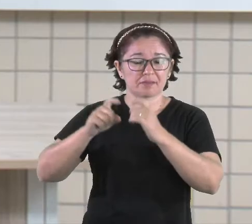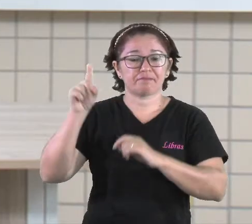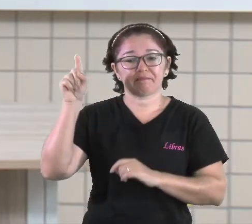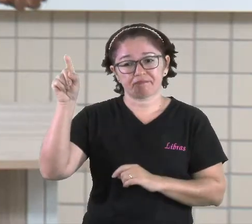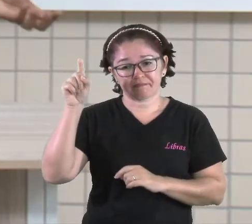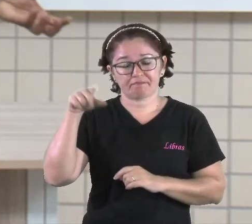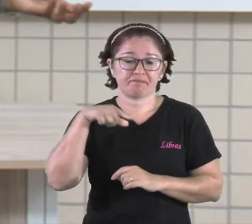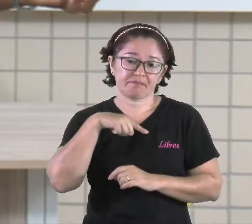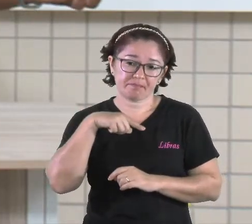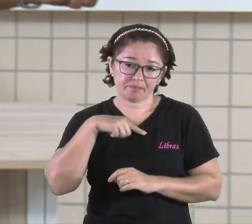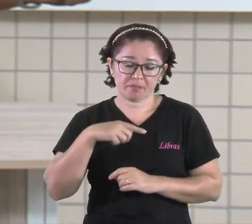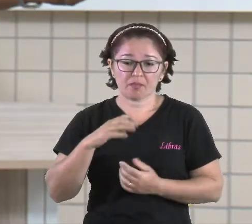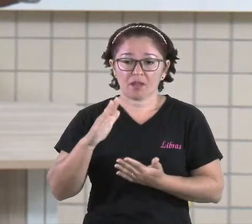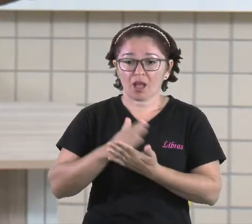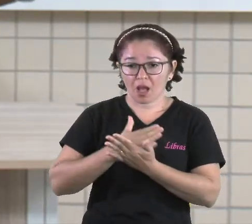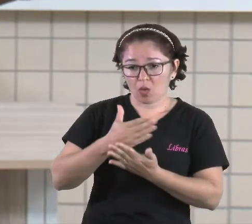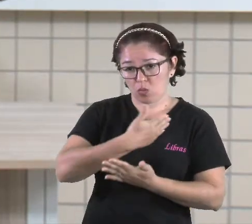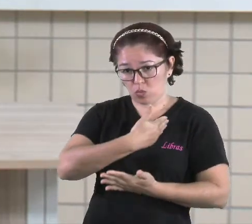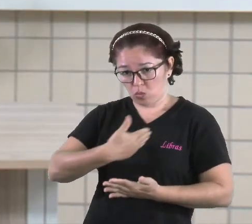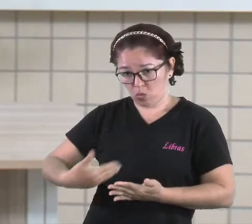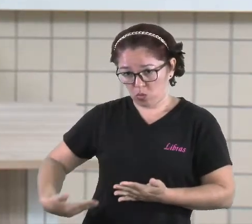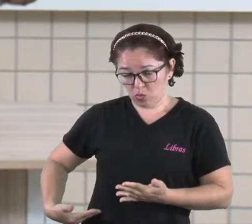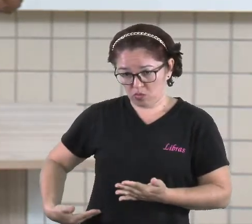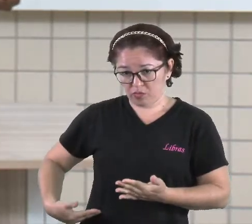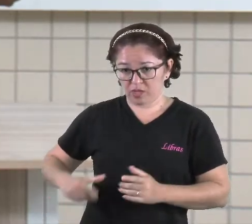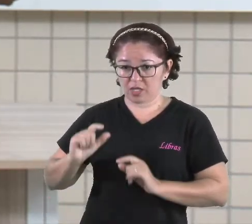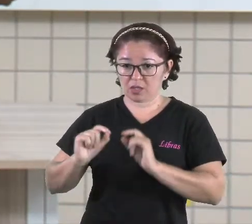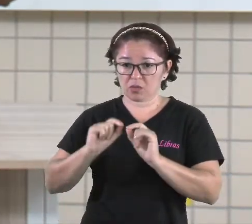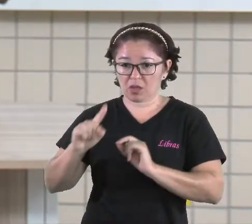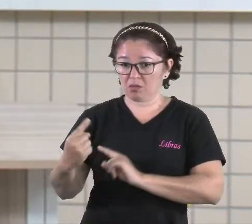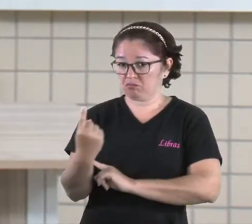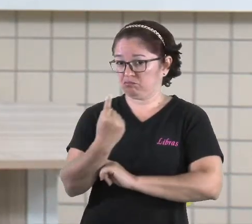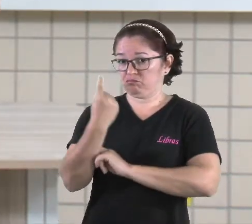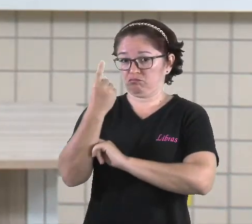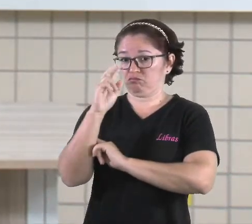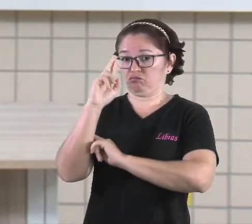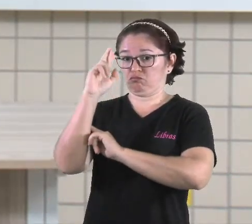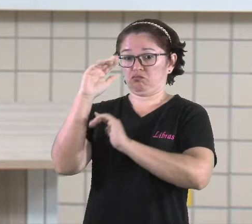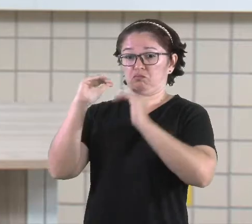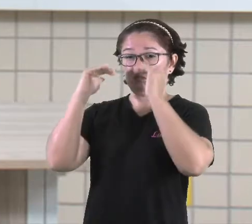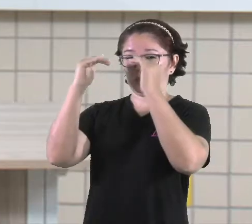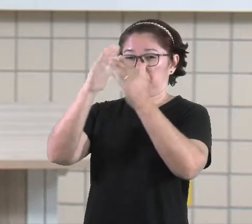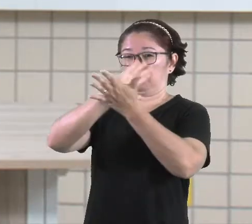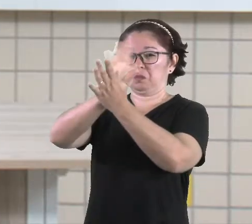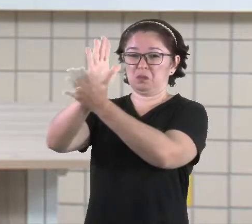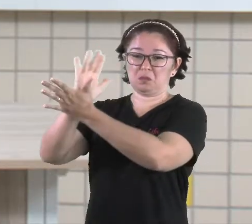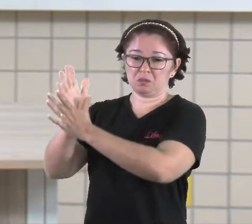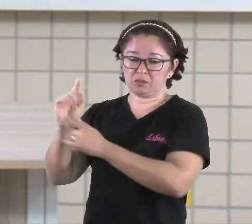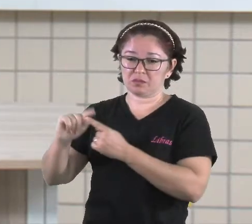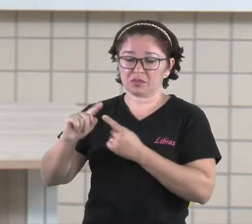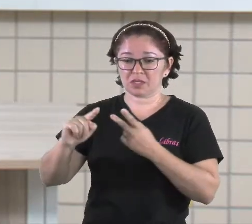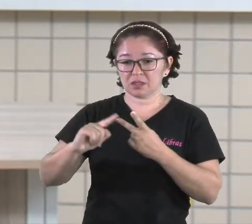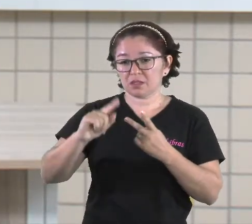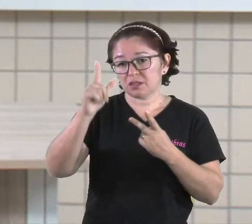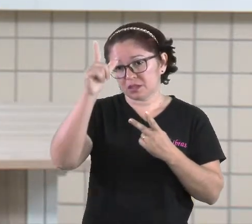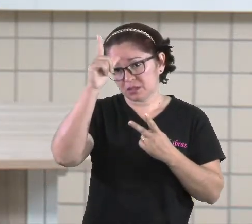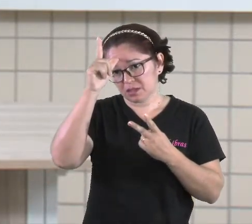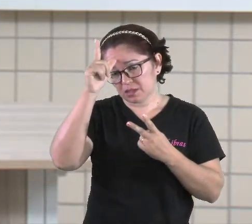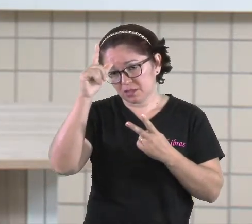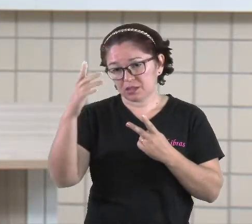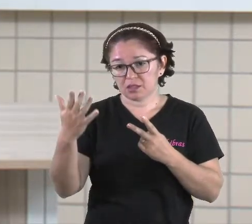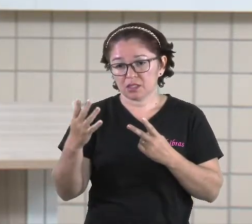eram totalitárias, como era o caso da Alemanha nazista, da Itália fascista, ou